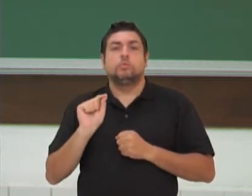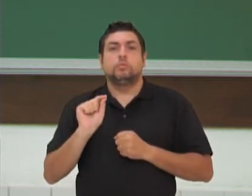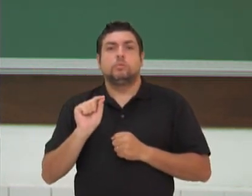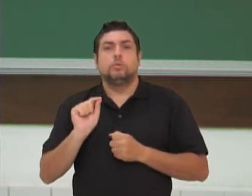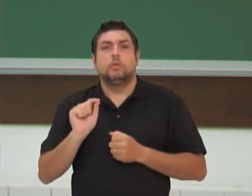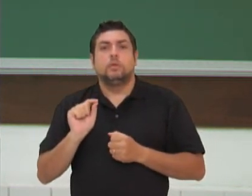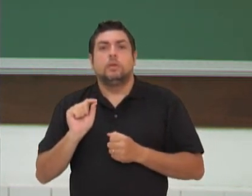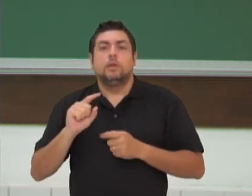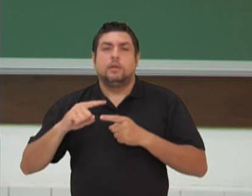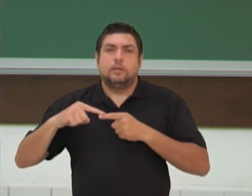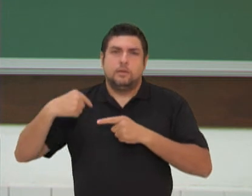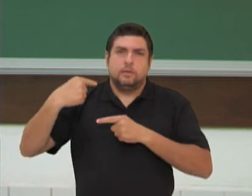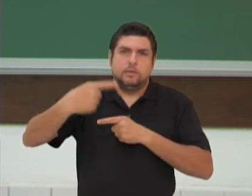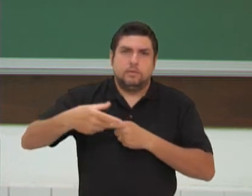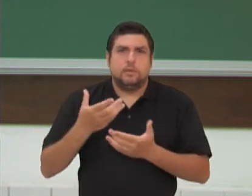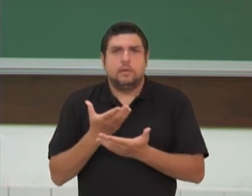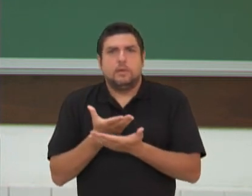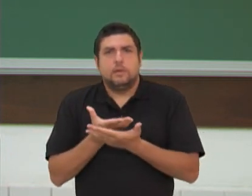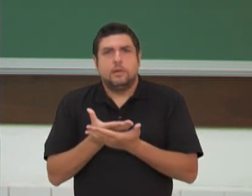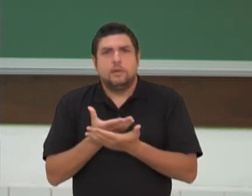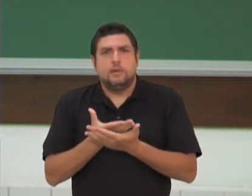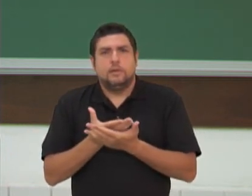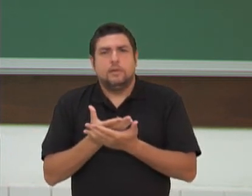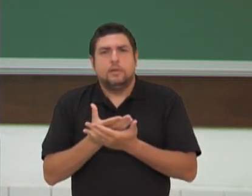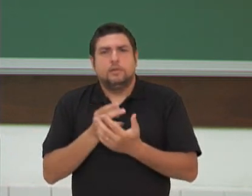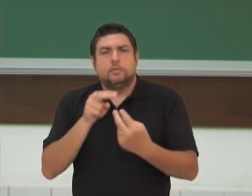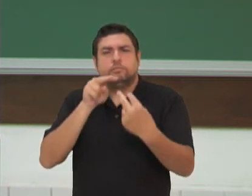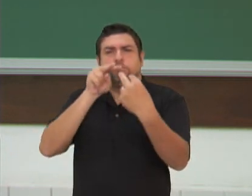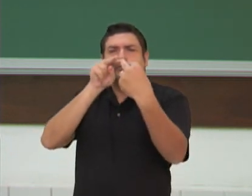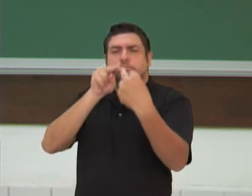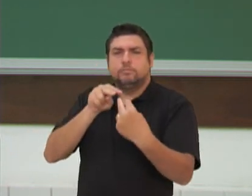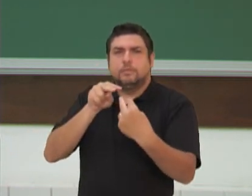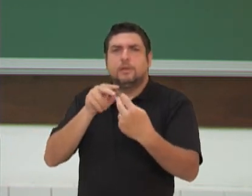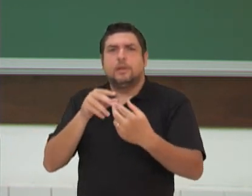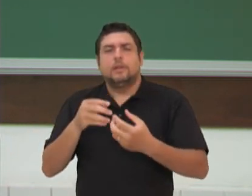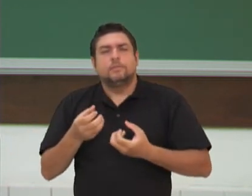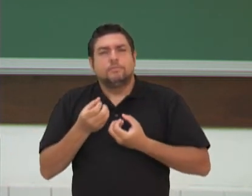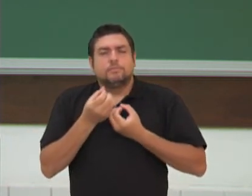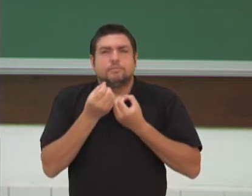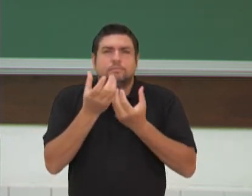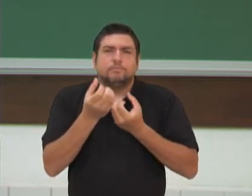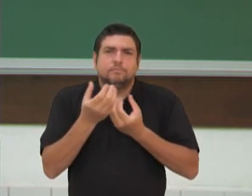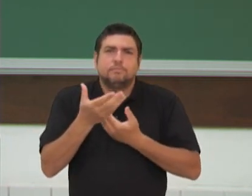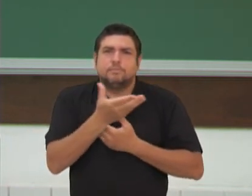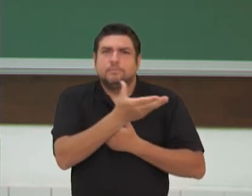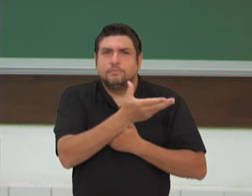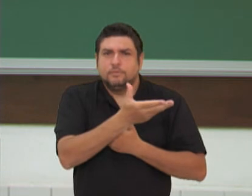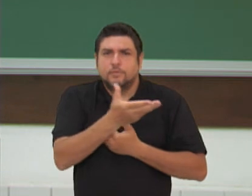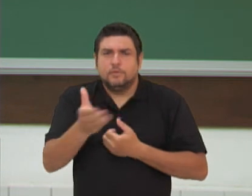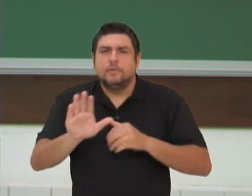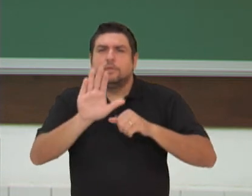nos vemos na próxima classe e os desejo a todos, ¿sí? Então, quédate en